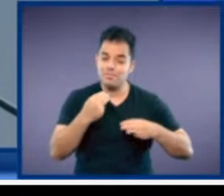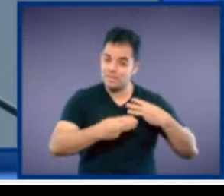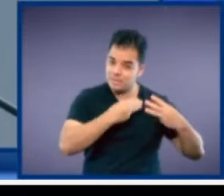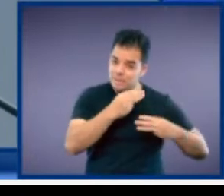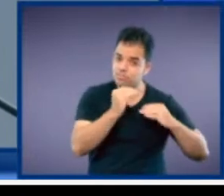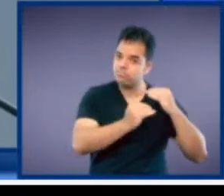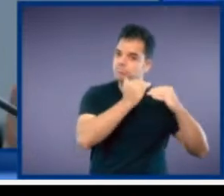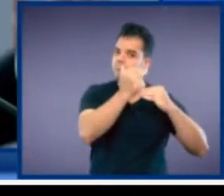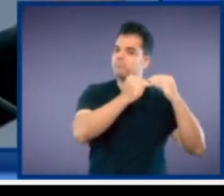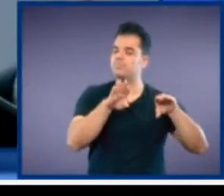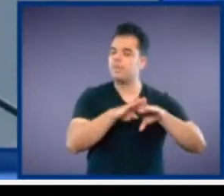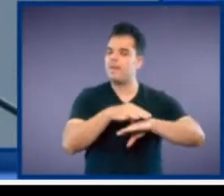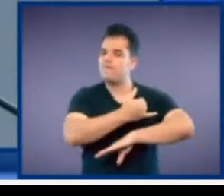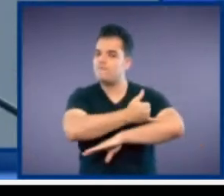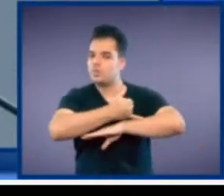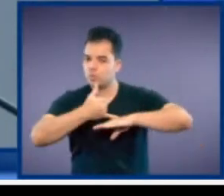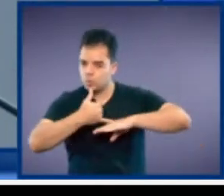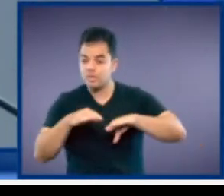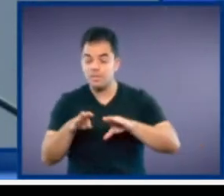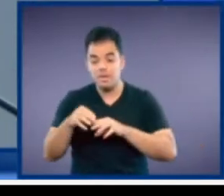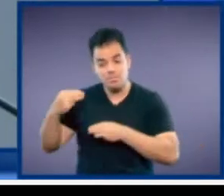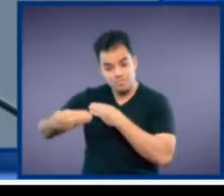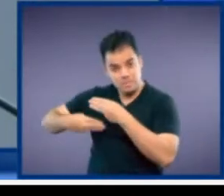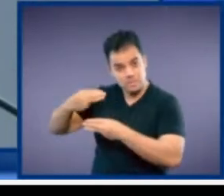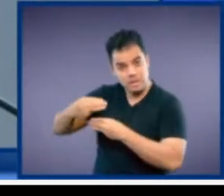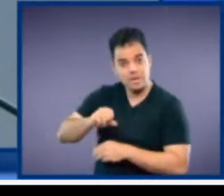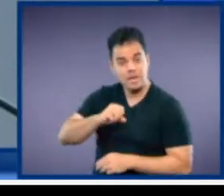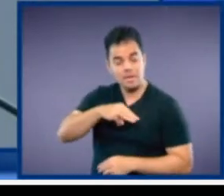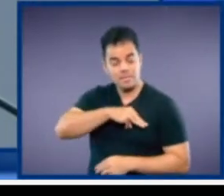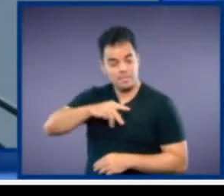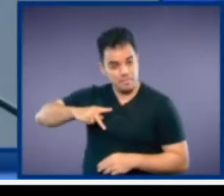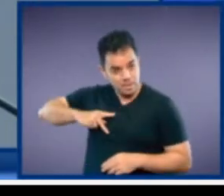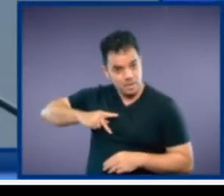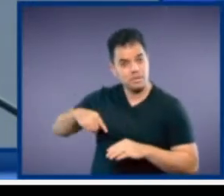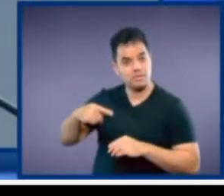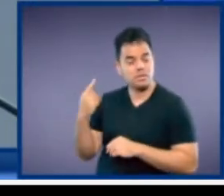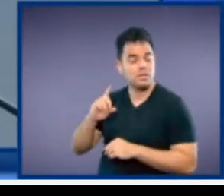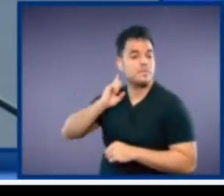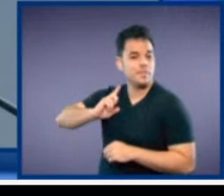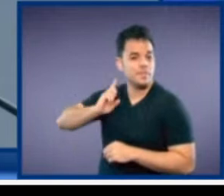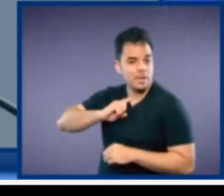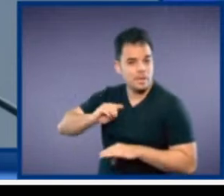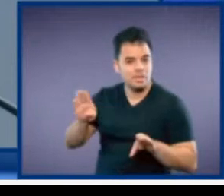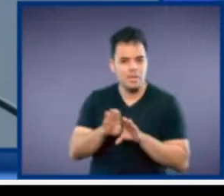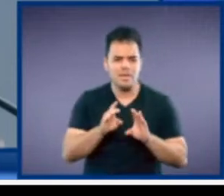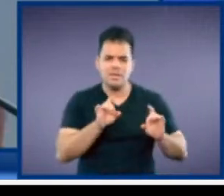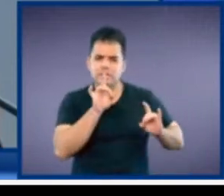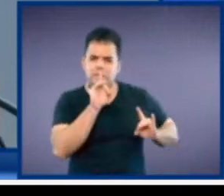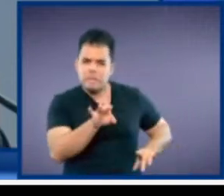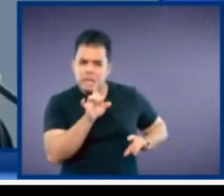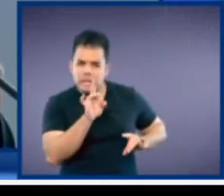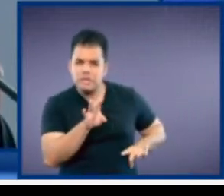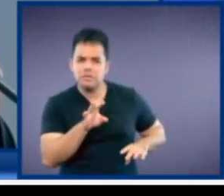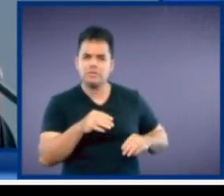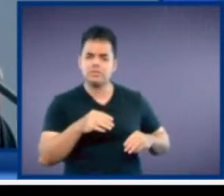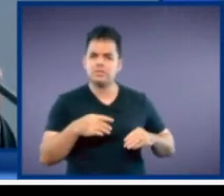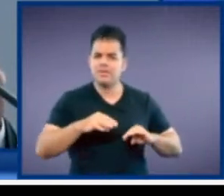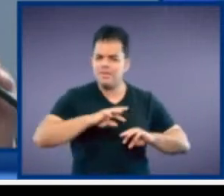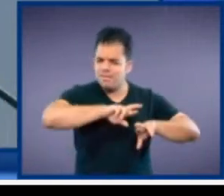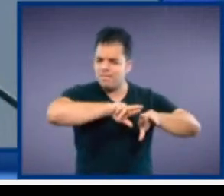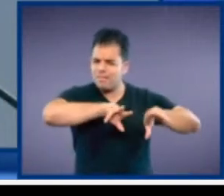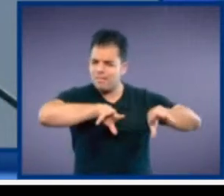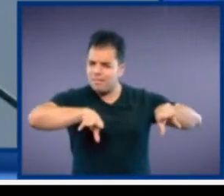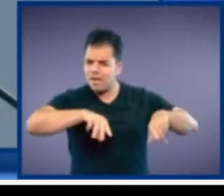da Infraestrutura, até o Ministério Público Federal em Minas Gerais, aos técnicos e ministros do TCU. Essa, senhoras e